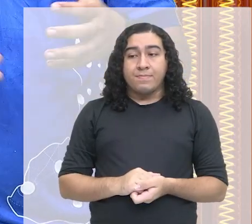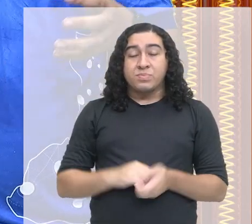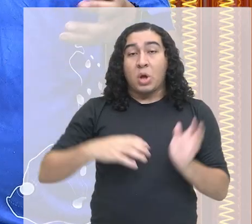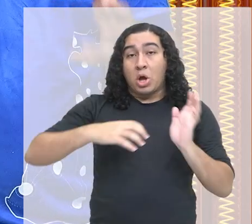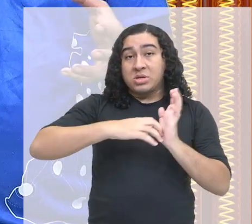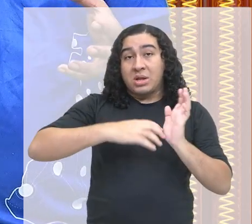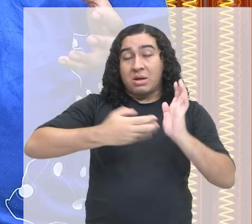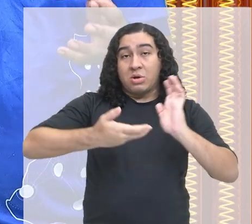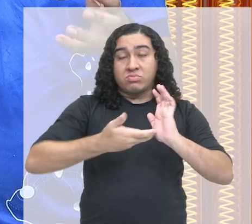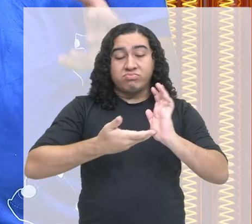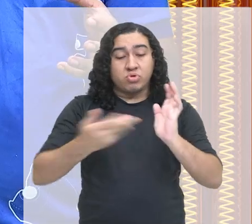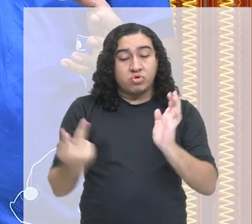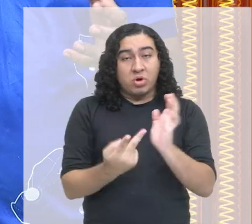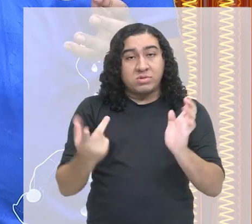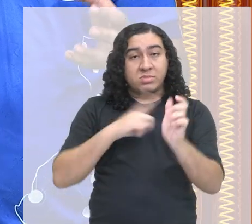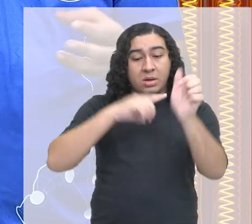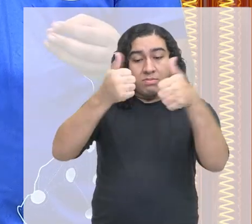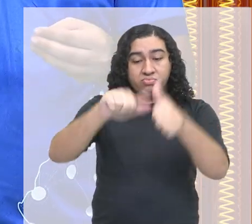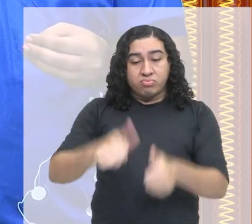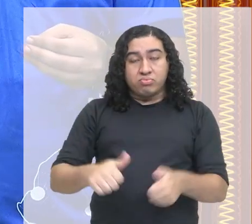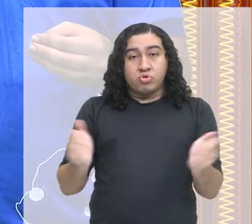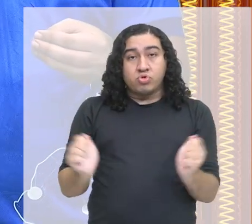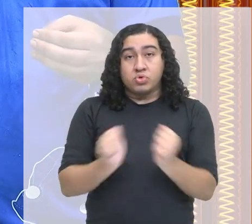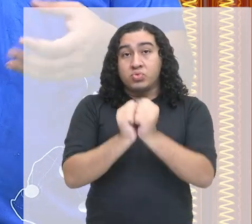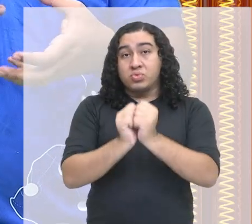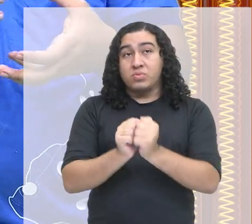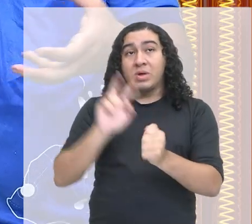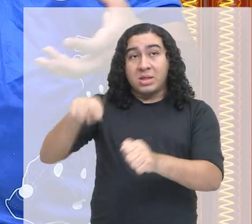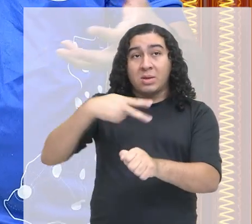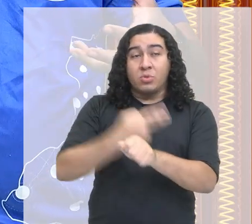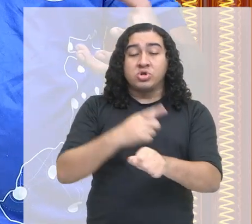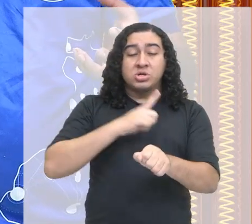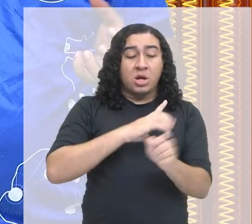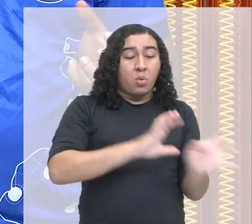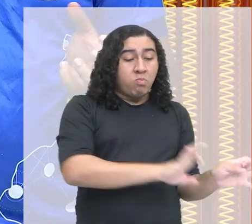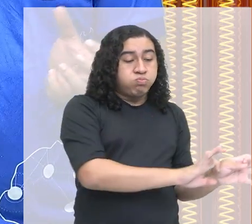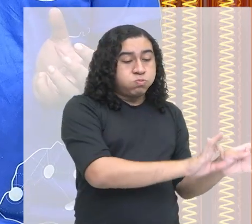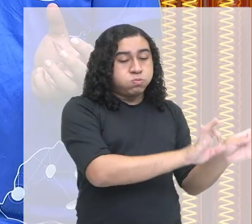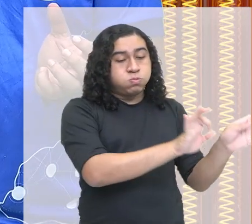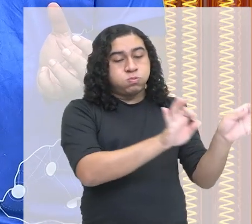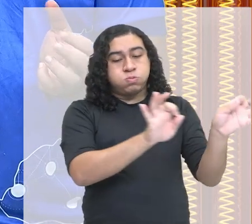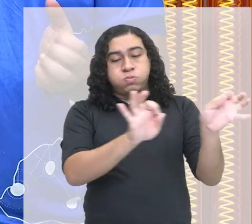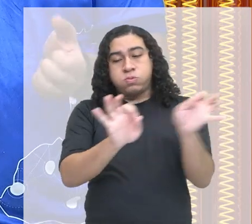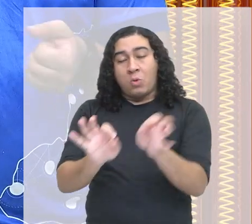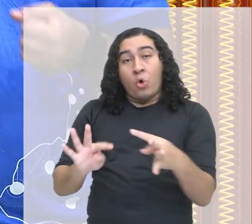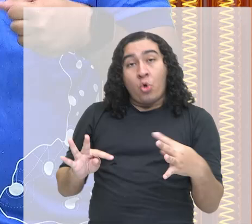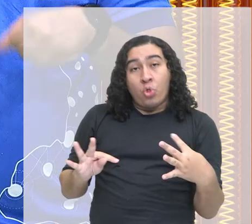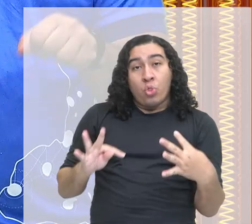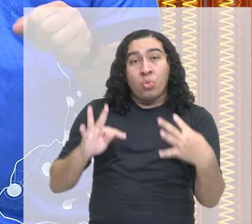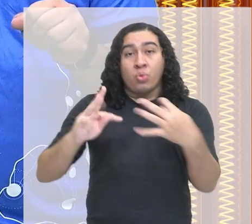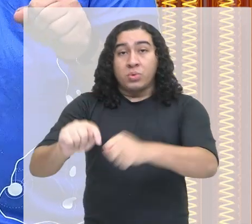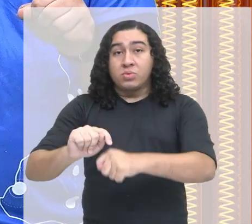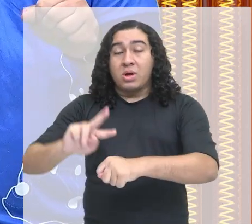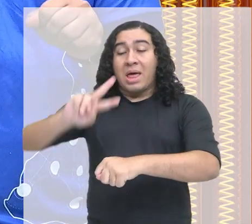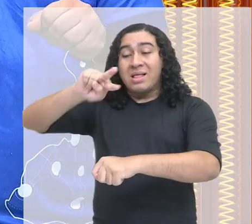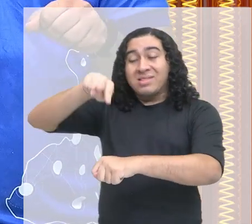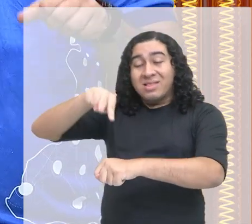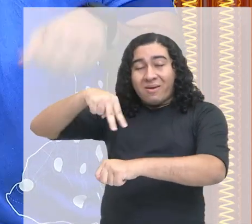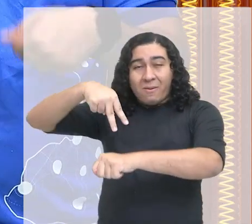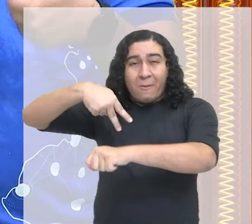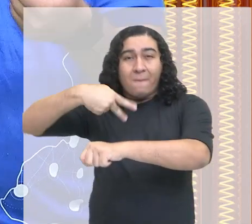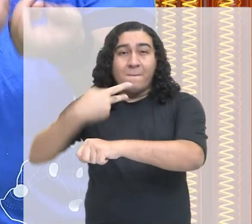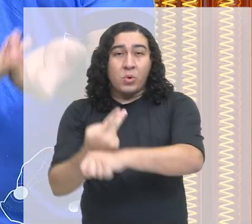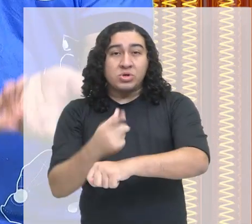Então, você tem justamente, né, toda essa movimentação que vai ser,